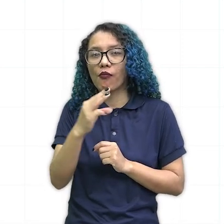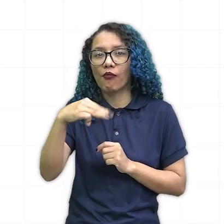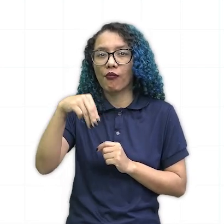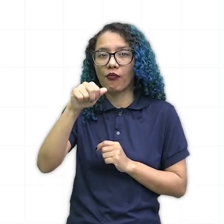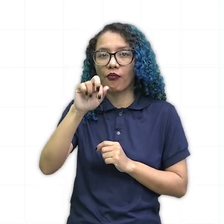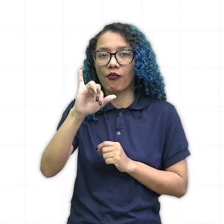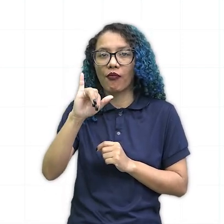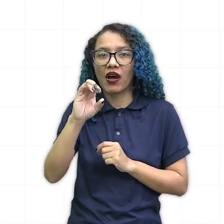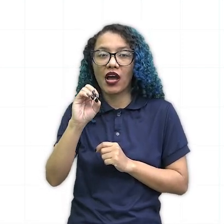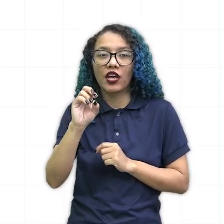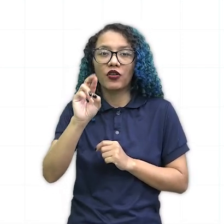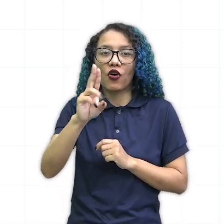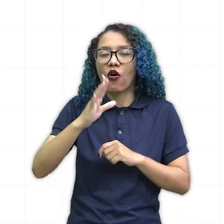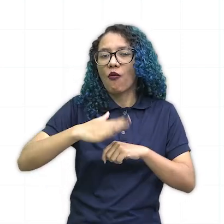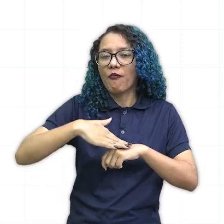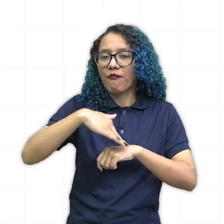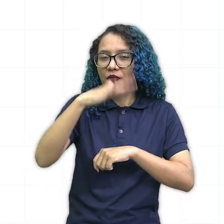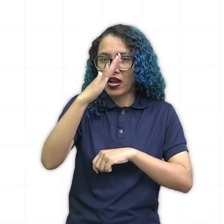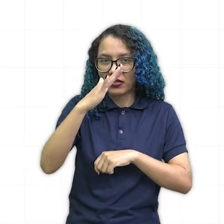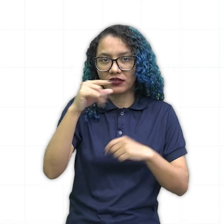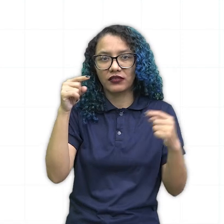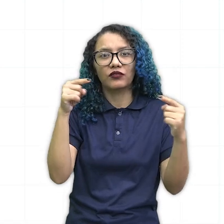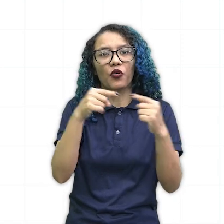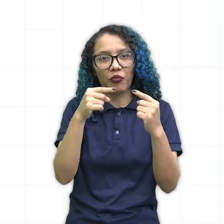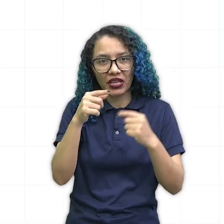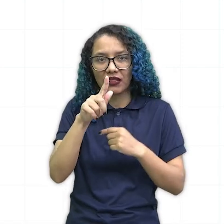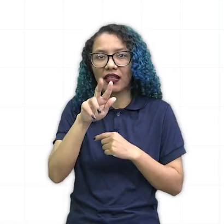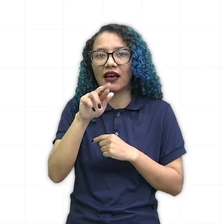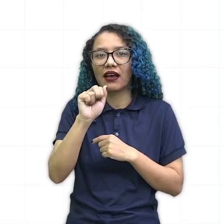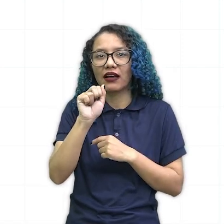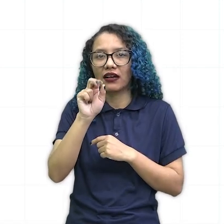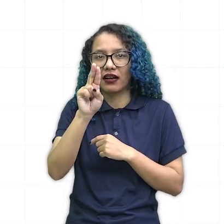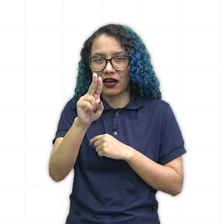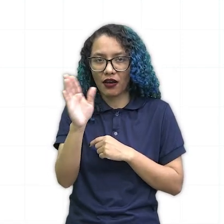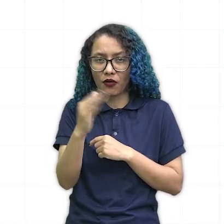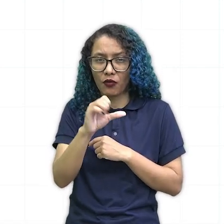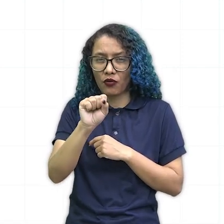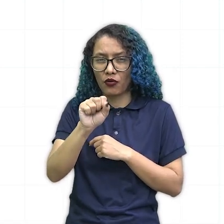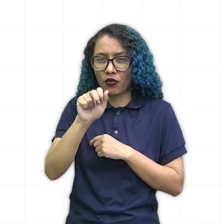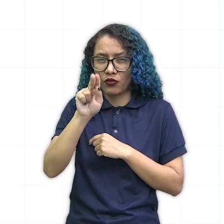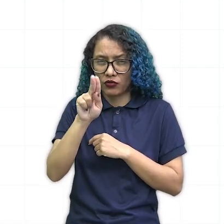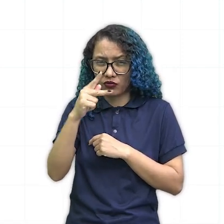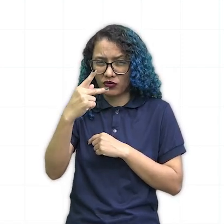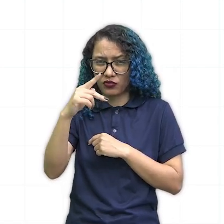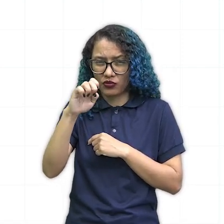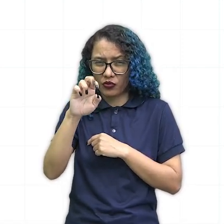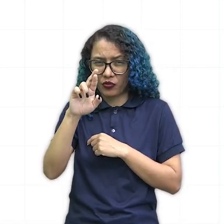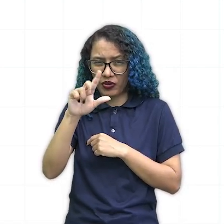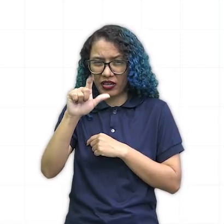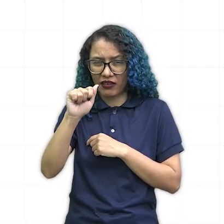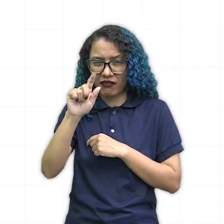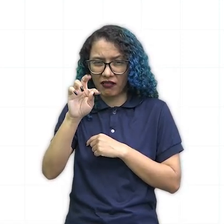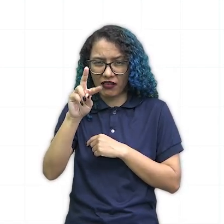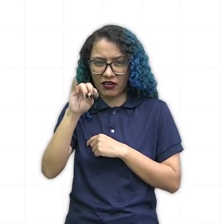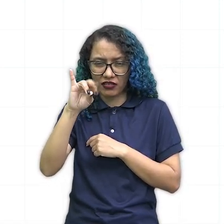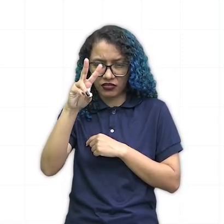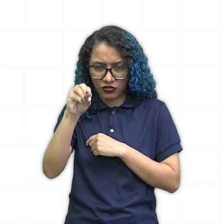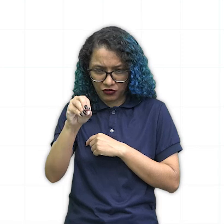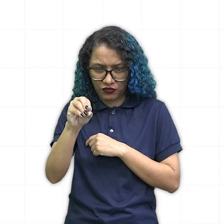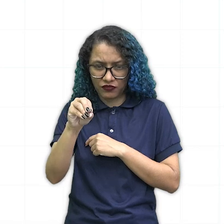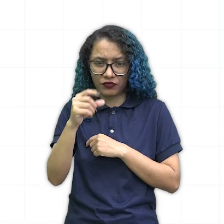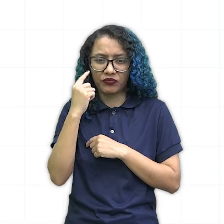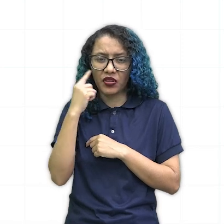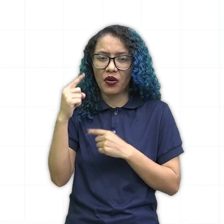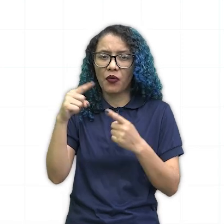Então, é o grau superlativo, é isso. Então, vamos ver aqui. Letter A, the more big. Não dá certo porque eu não